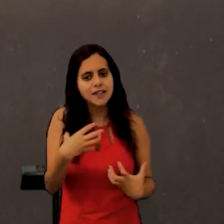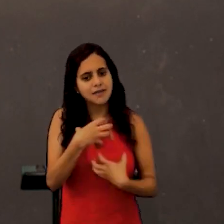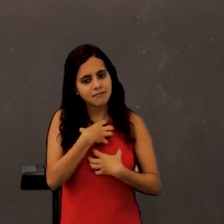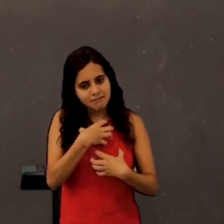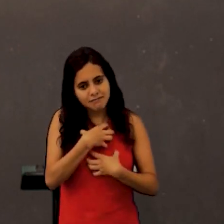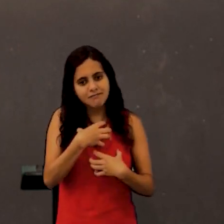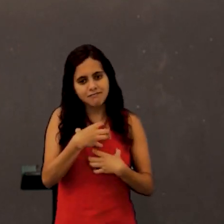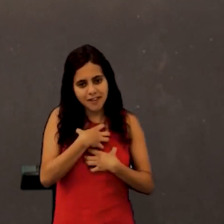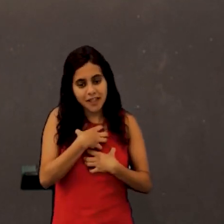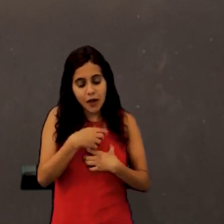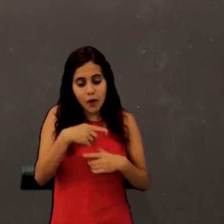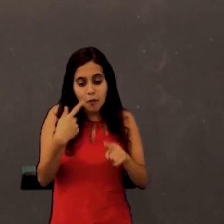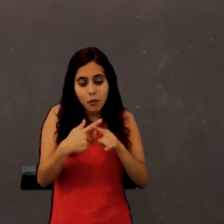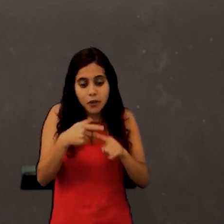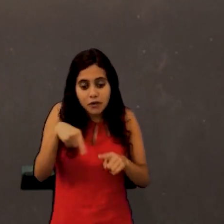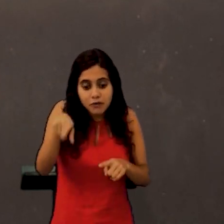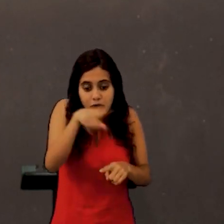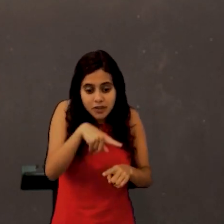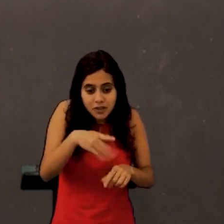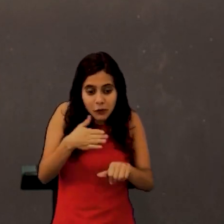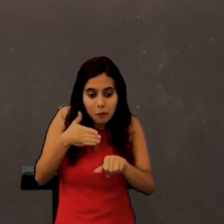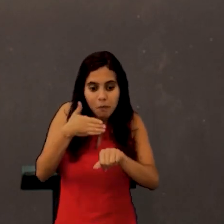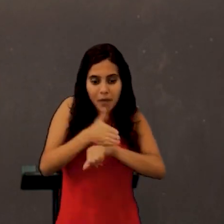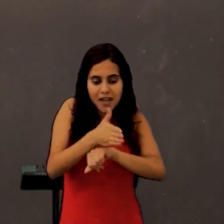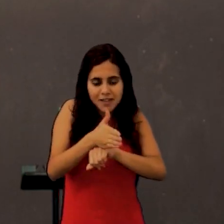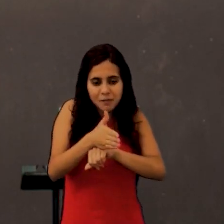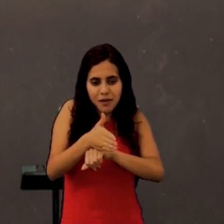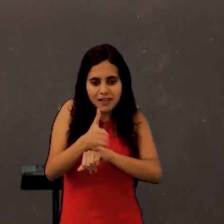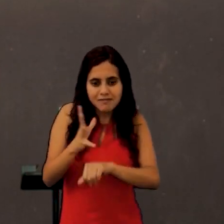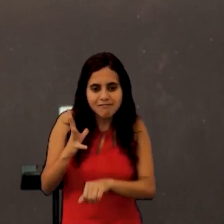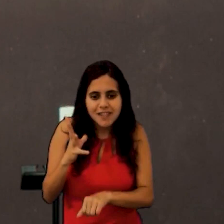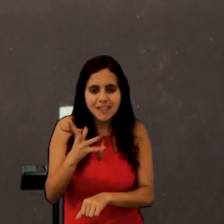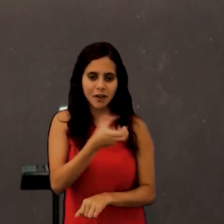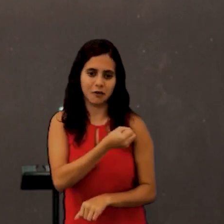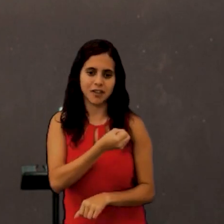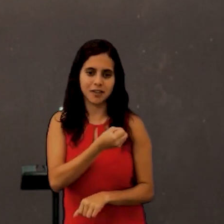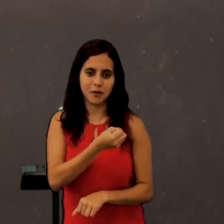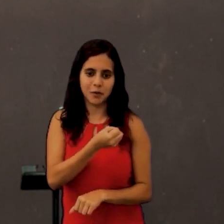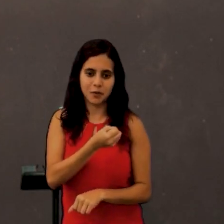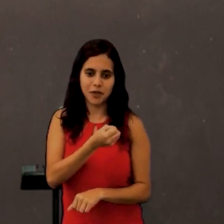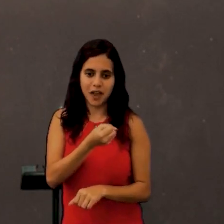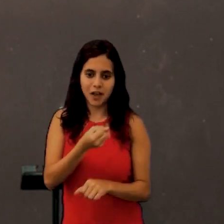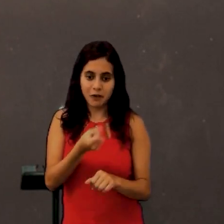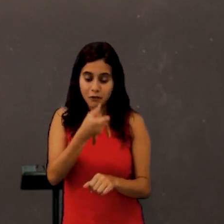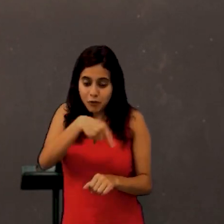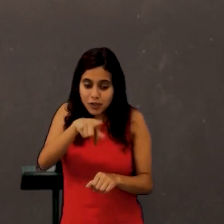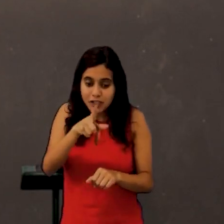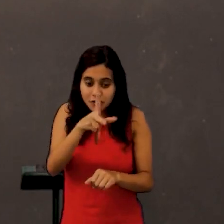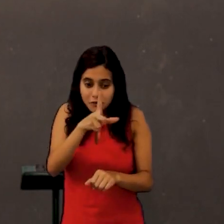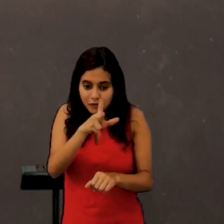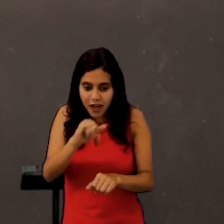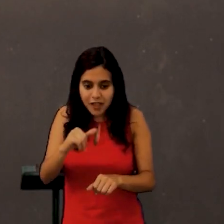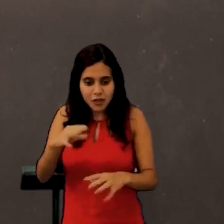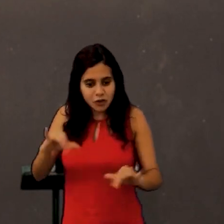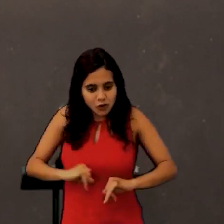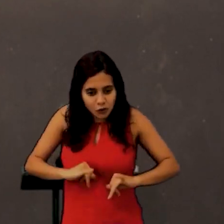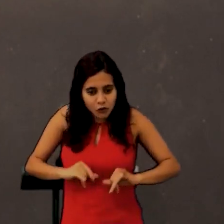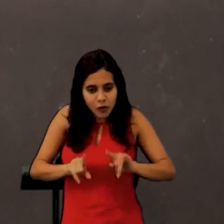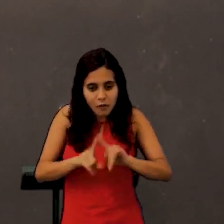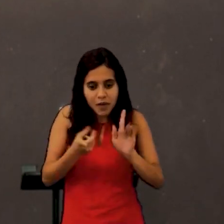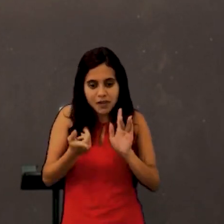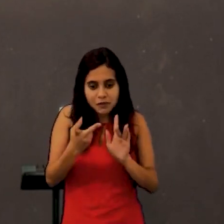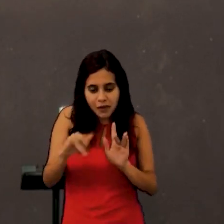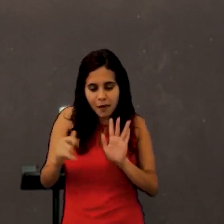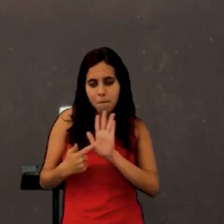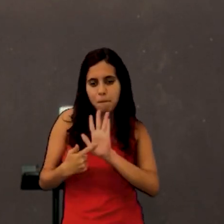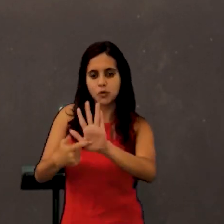são coparticipantes dos sofrimentos de Cristo, para que também na revelação de sua glória, vocês se alegrem exultando. Se são